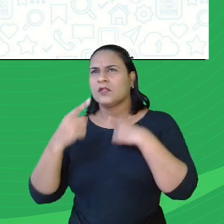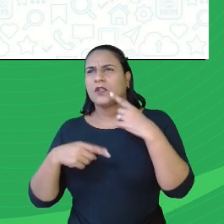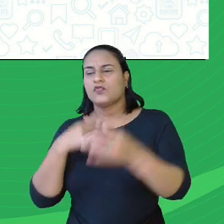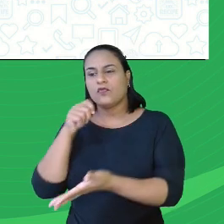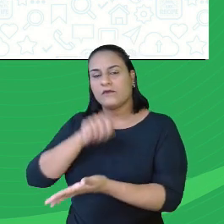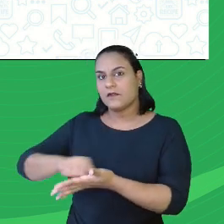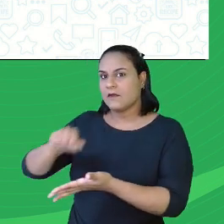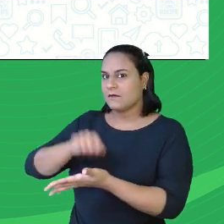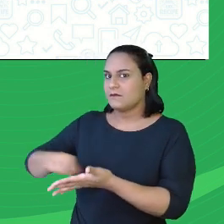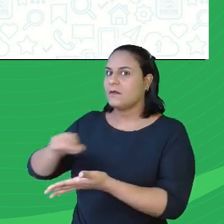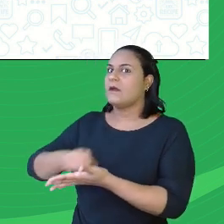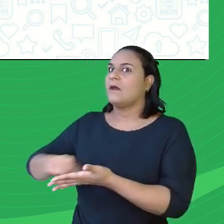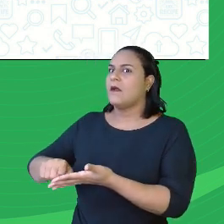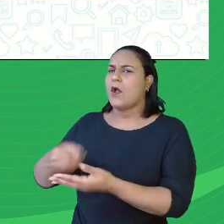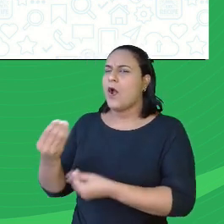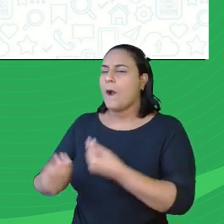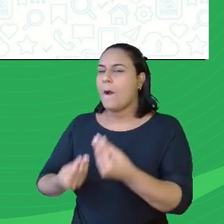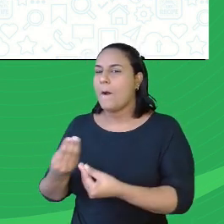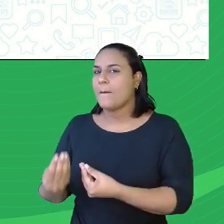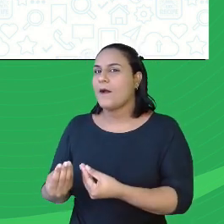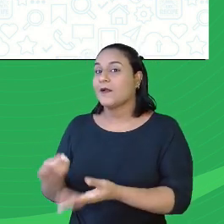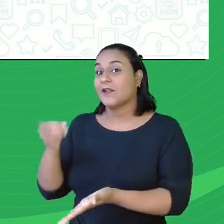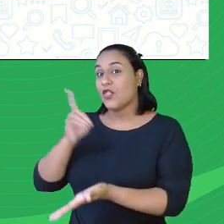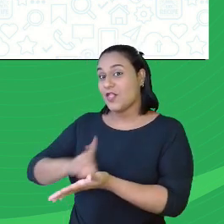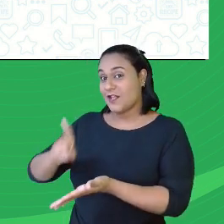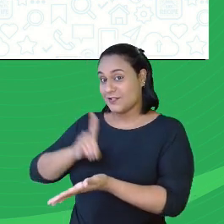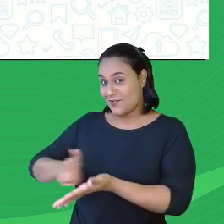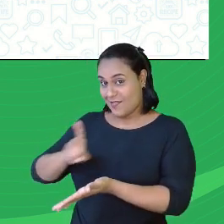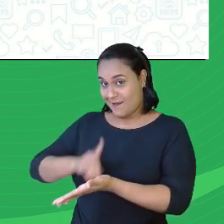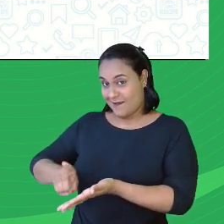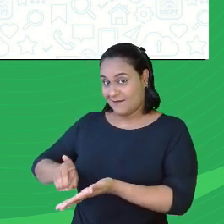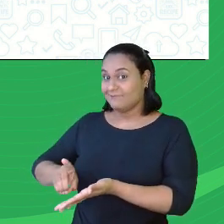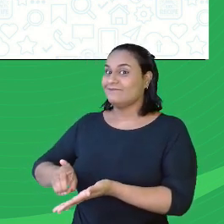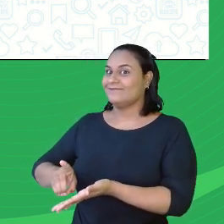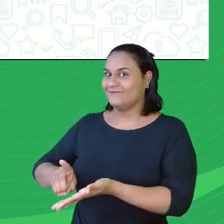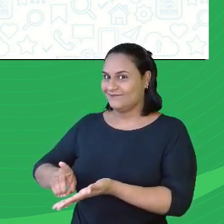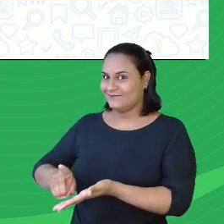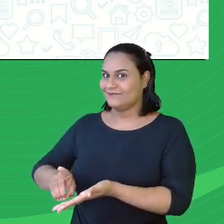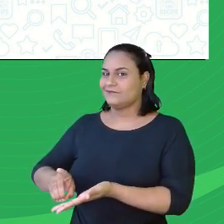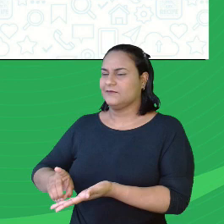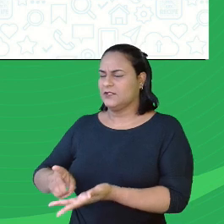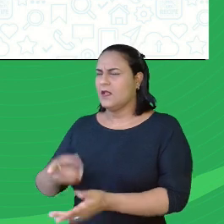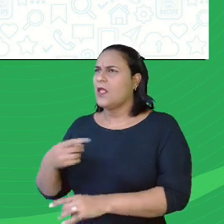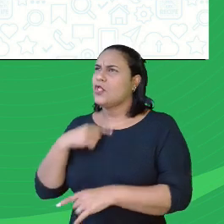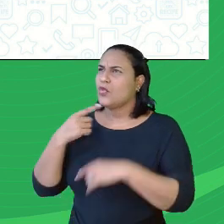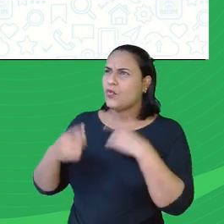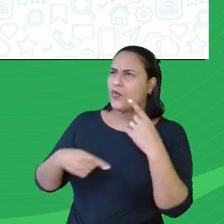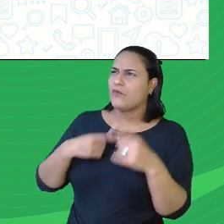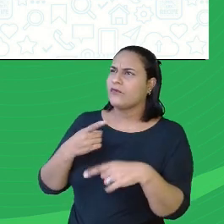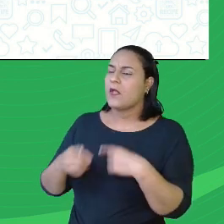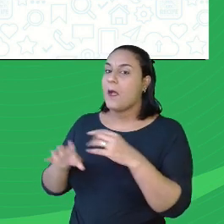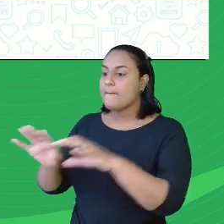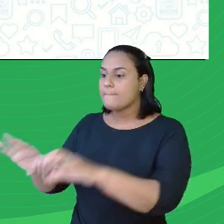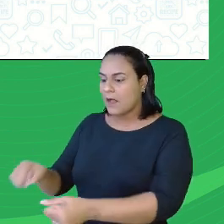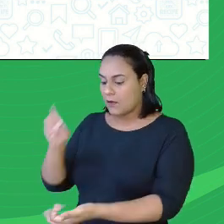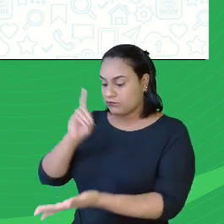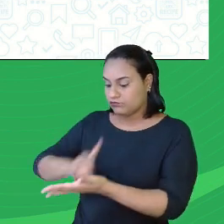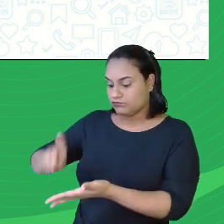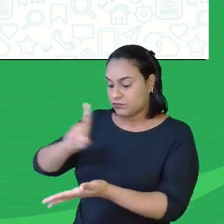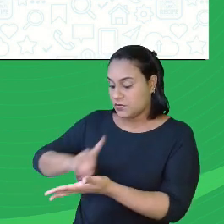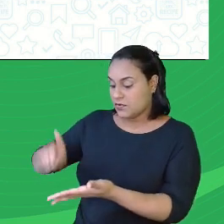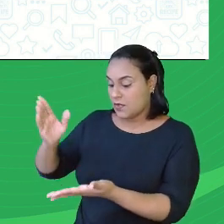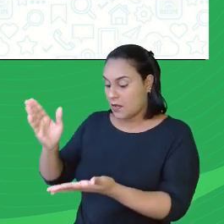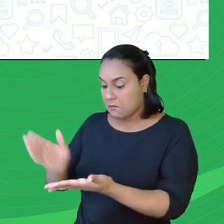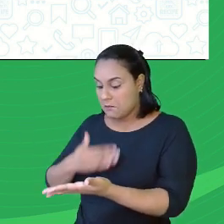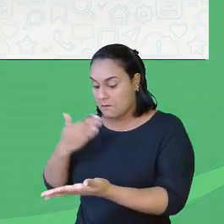das palavras. É o dicionário. A gente está com dúvida, pode pegar o dicionário, que pode